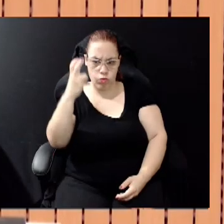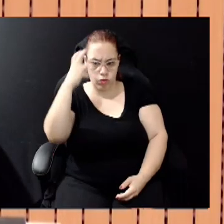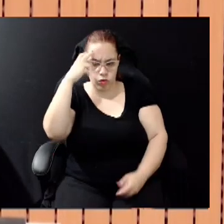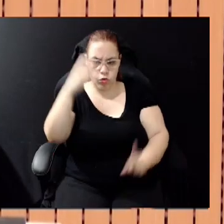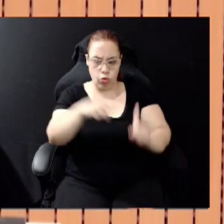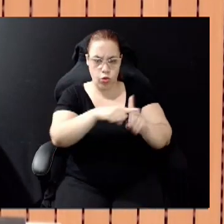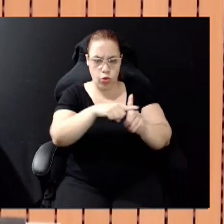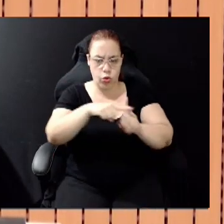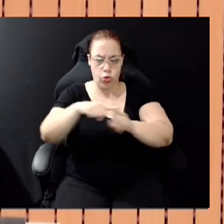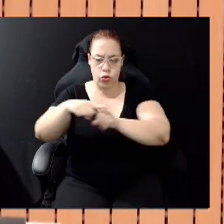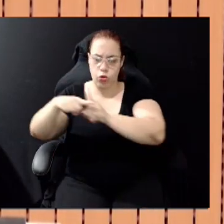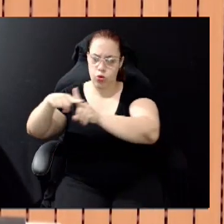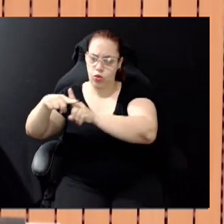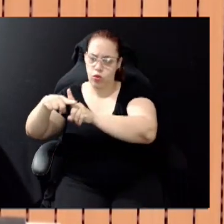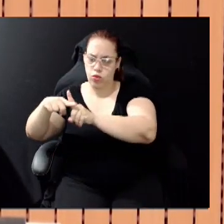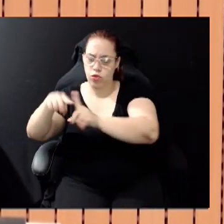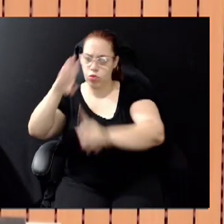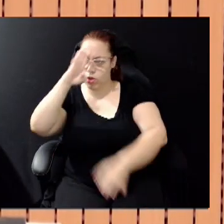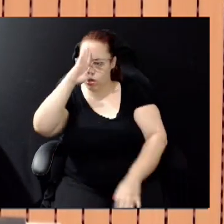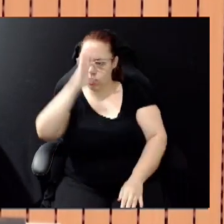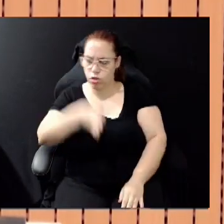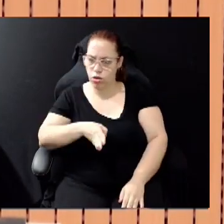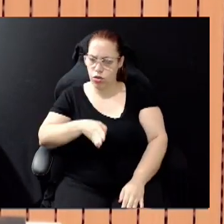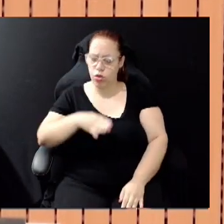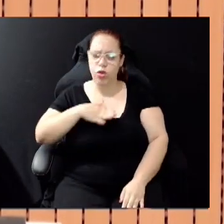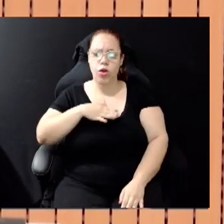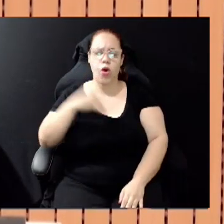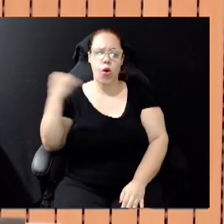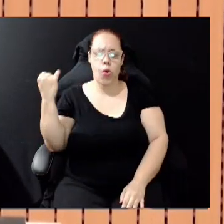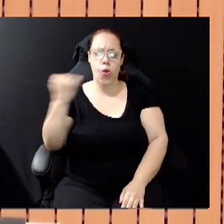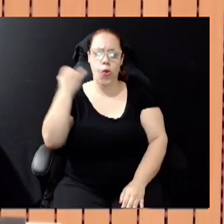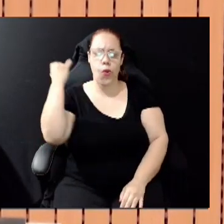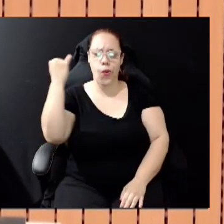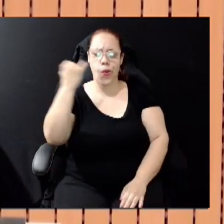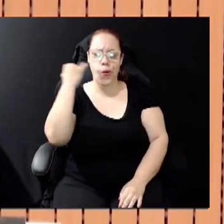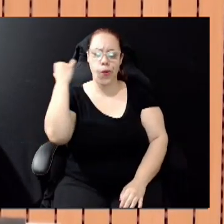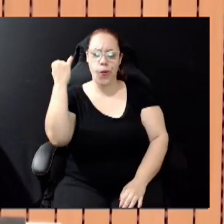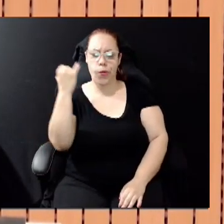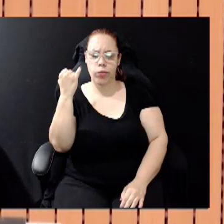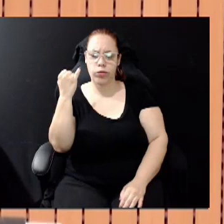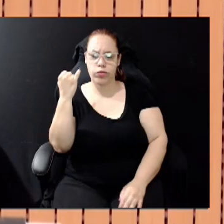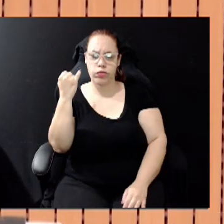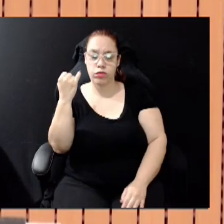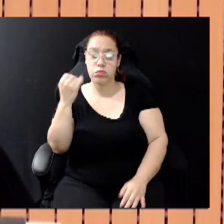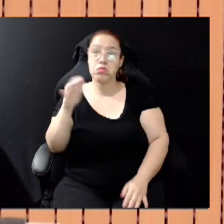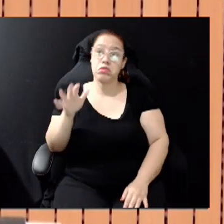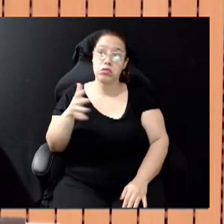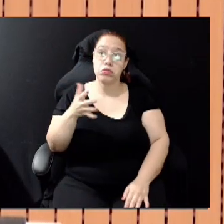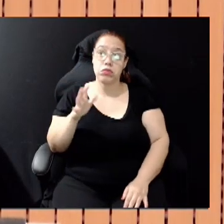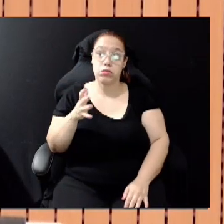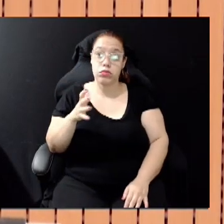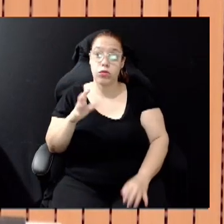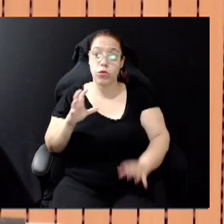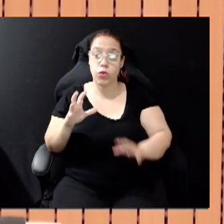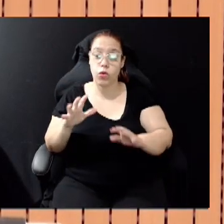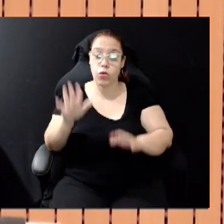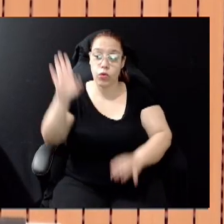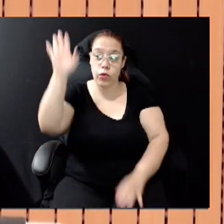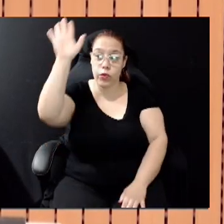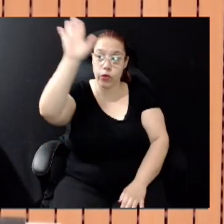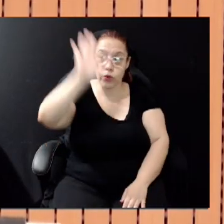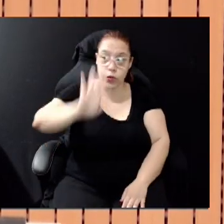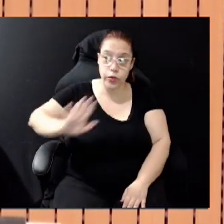é uma decisão que eu considero importante e relevante, até mesmo no cenário nacional, para que se possa